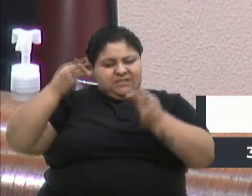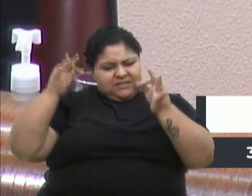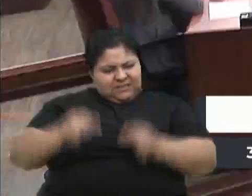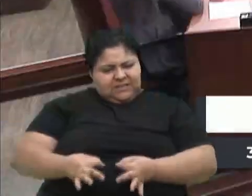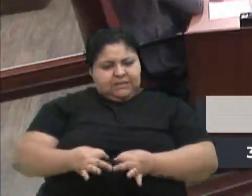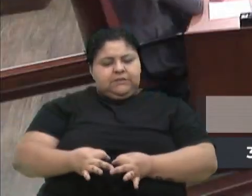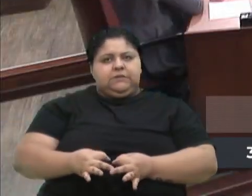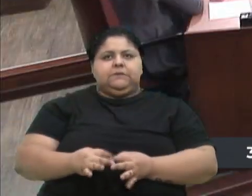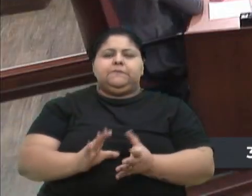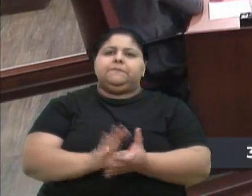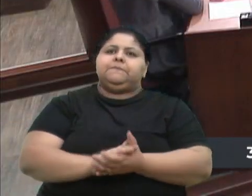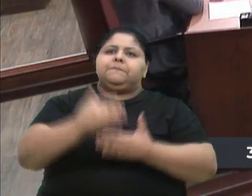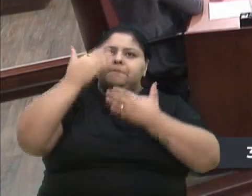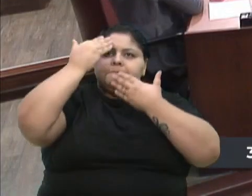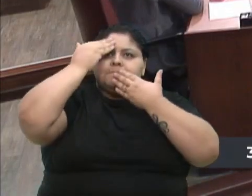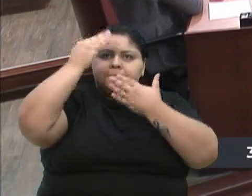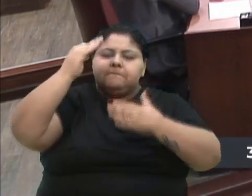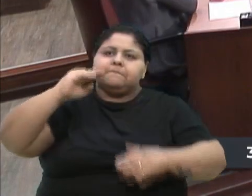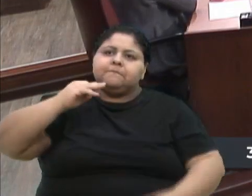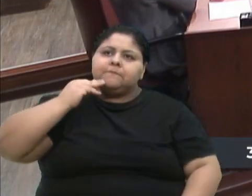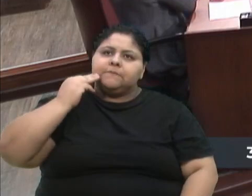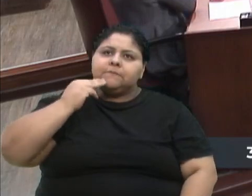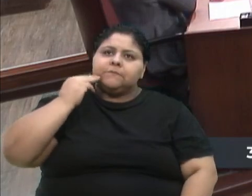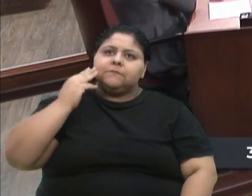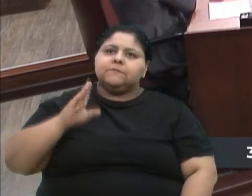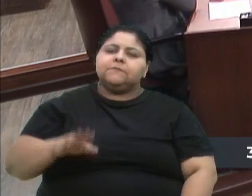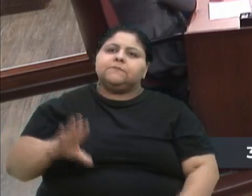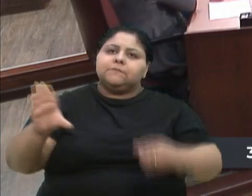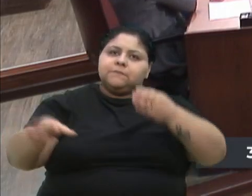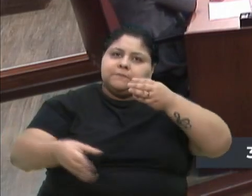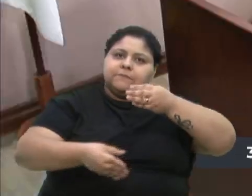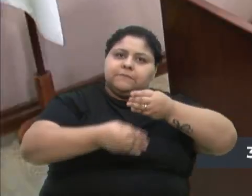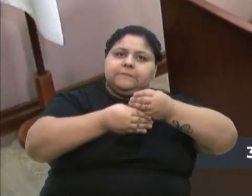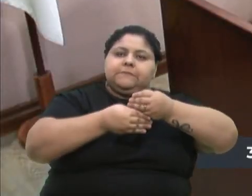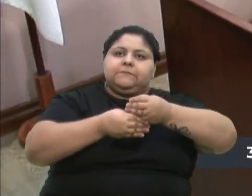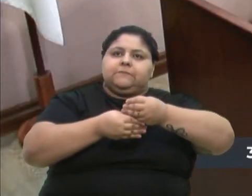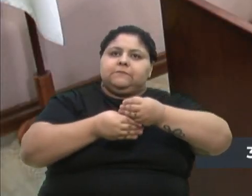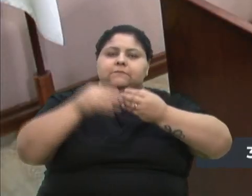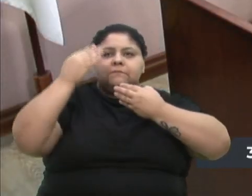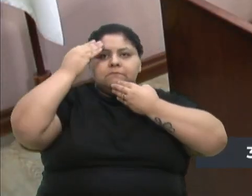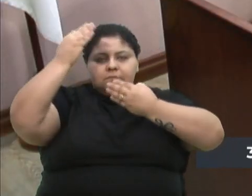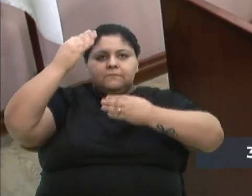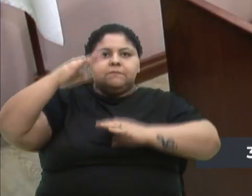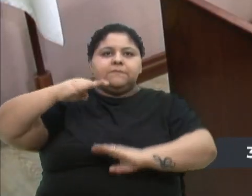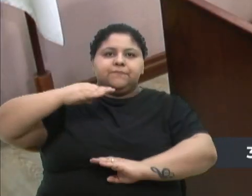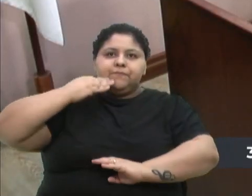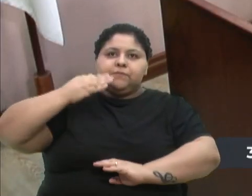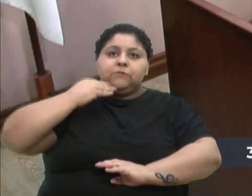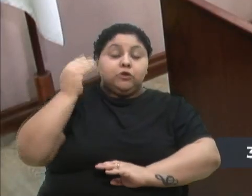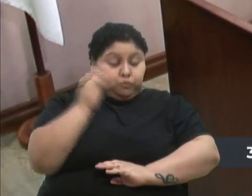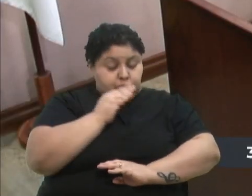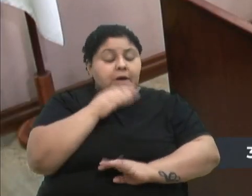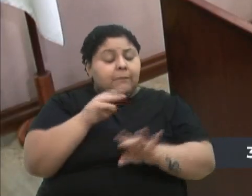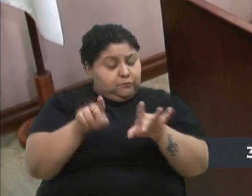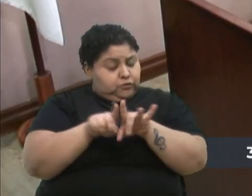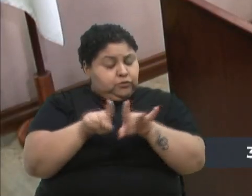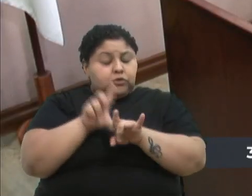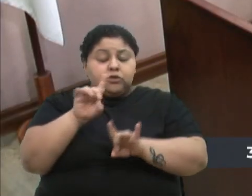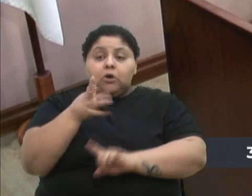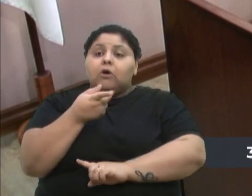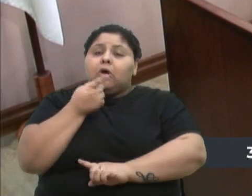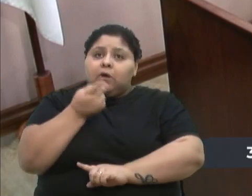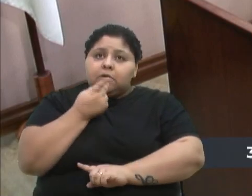Obrigado. Obrigado, vereadora Marisol. Sua parte. Obrigada, vereador Alexandre Bortoluzzi. Muito rápido também, só para dizer que